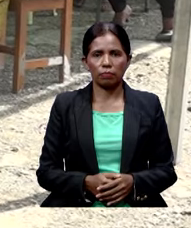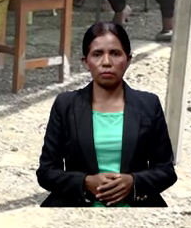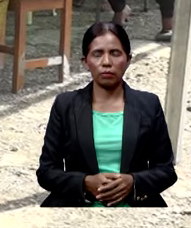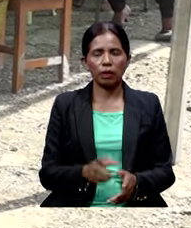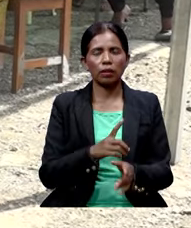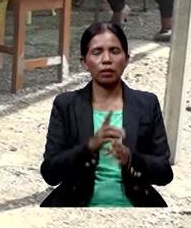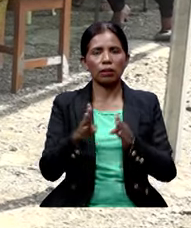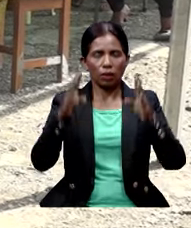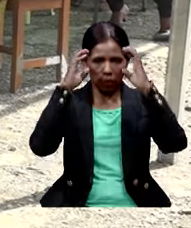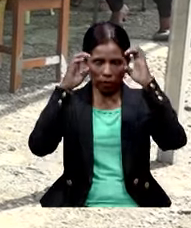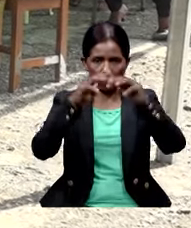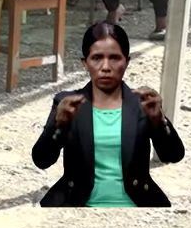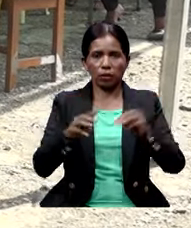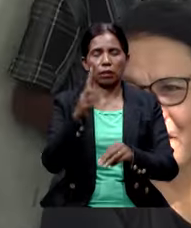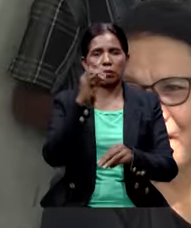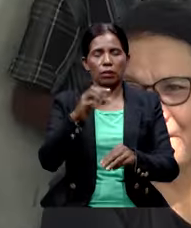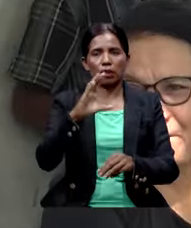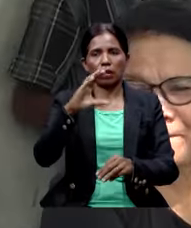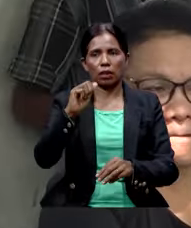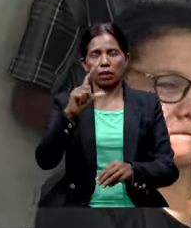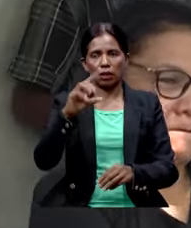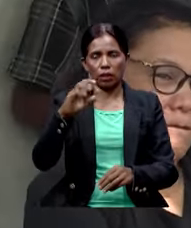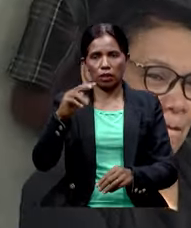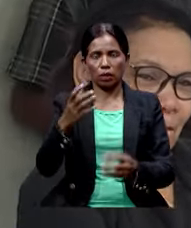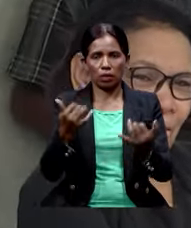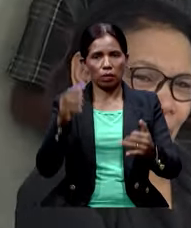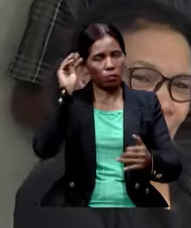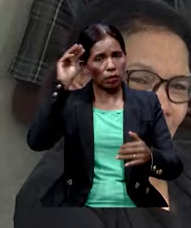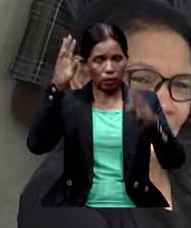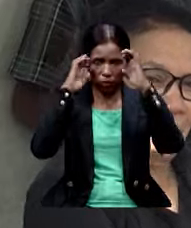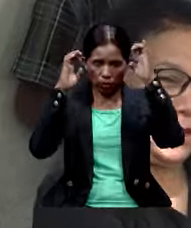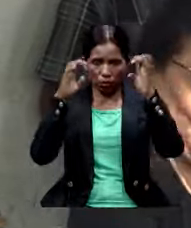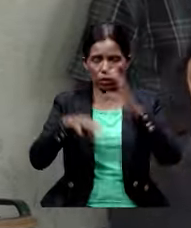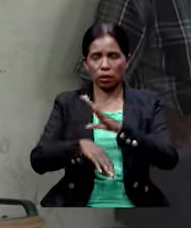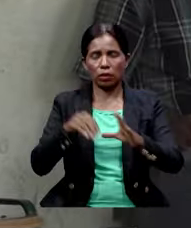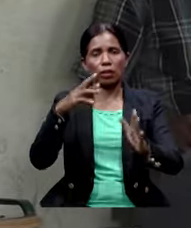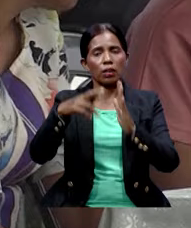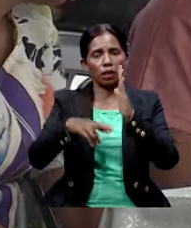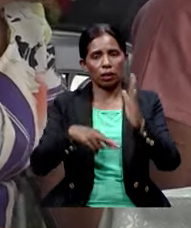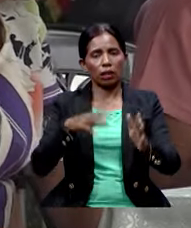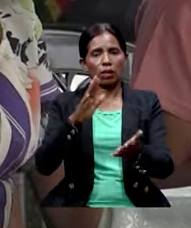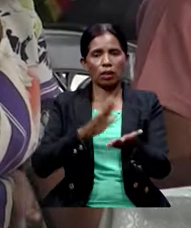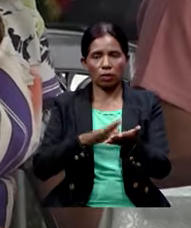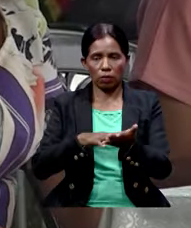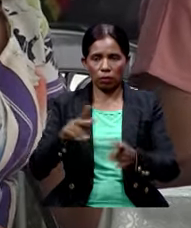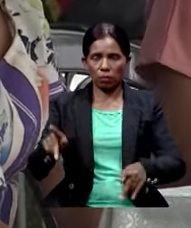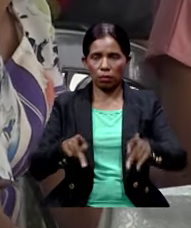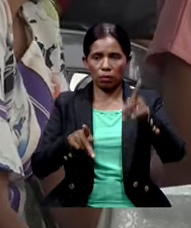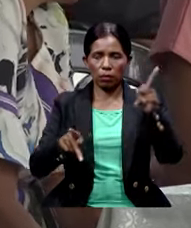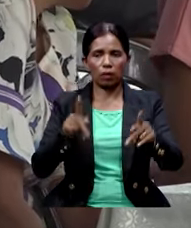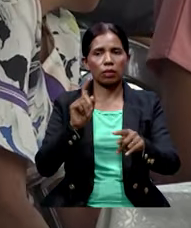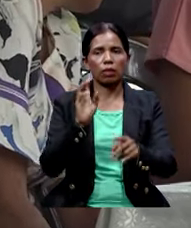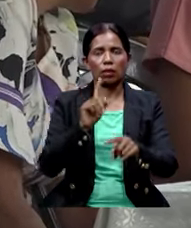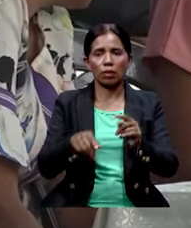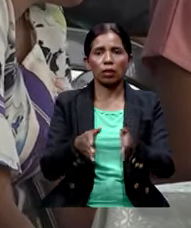Diretor Edukasang Munisipiu Dili Carlito da Silva Teten, dadangnya Ministerio Edukasang Hasayona Sirkular Bandu Eskola Publiku Atu Halo Kobransa Ba Estudante